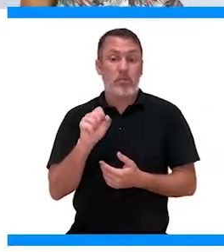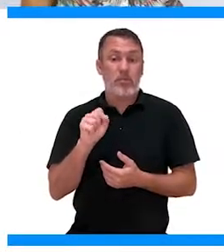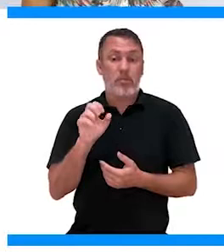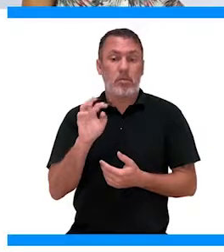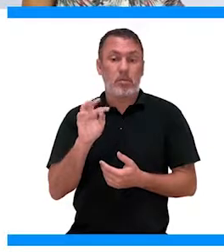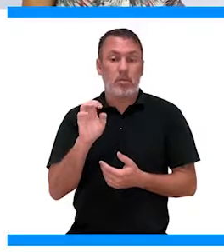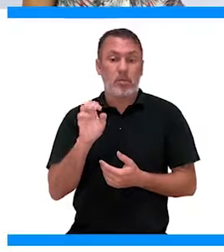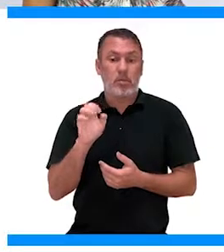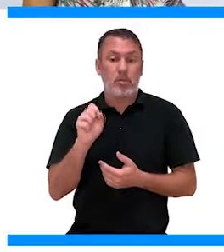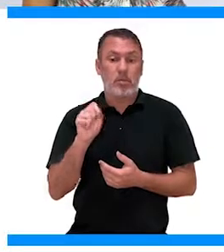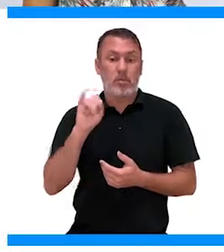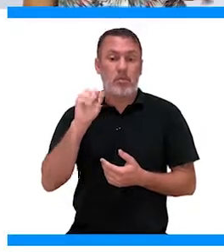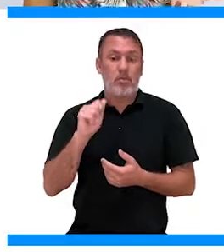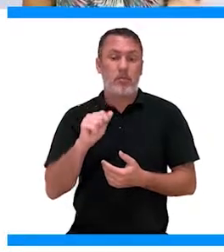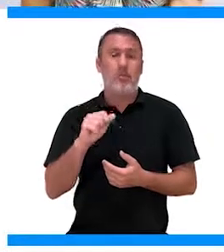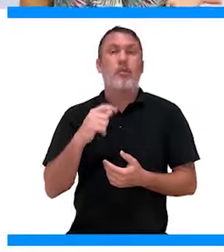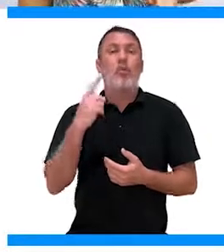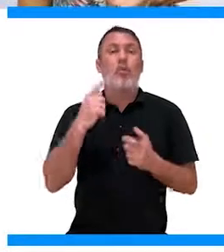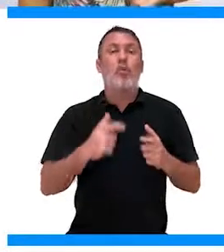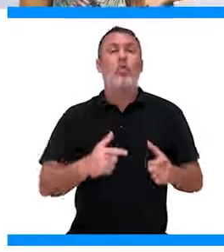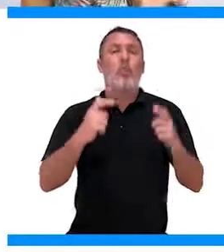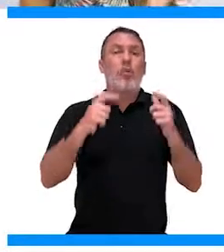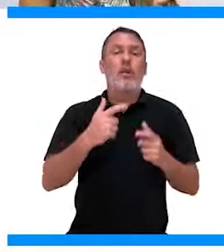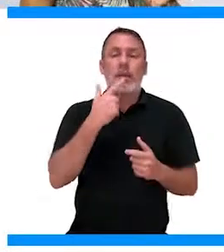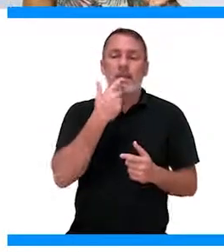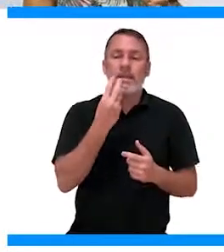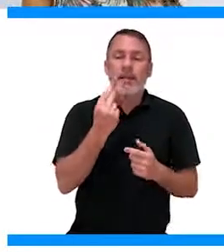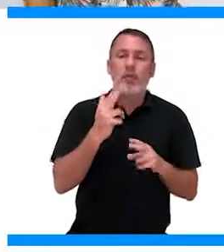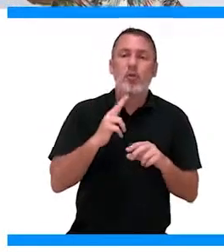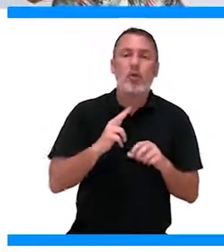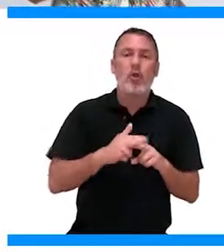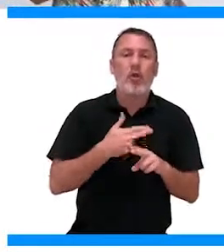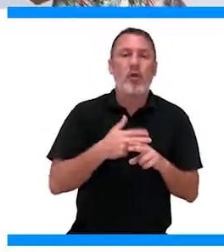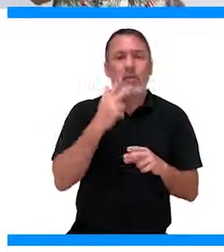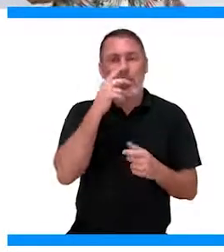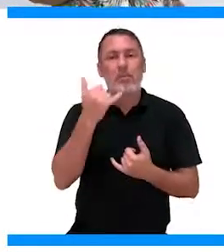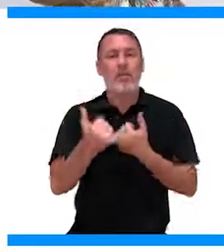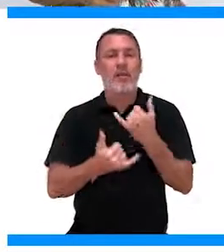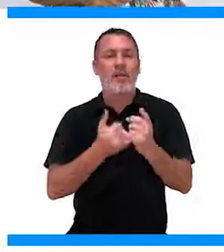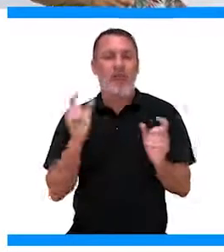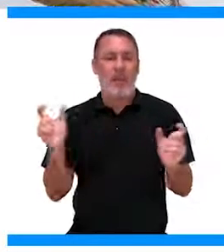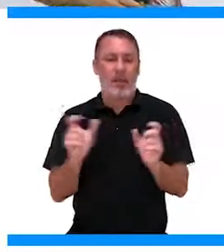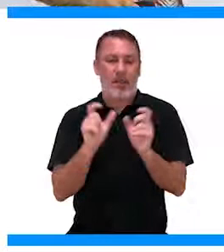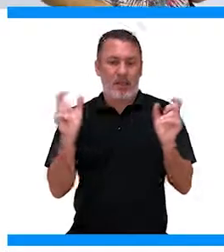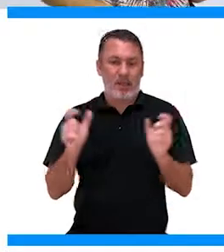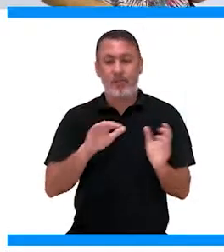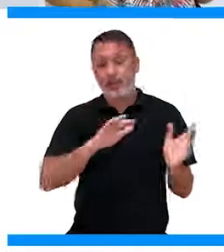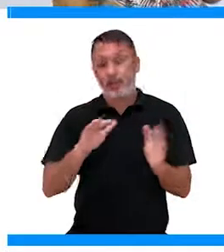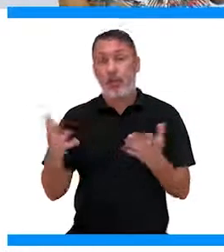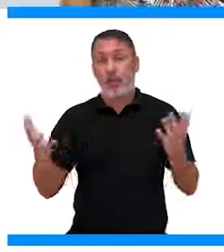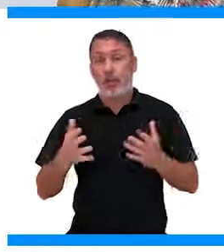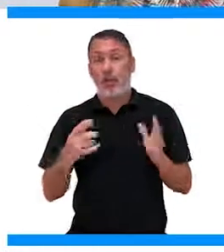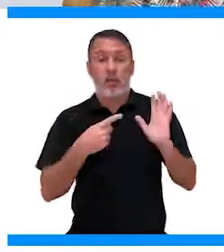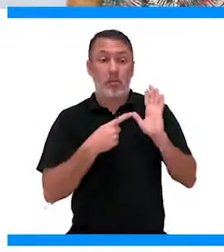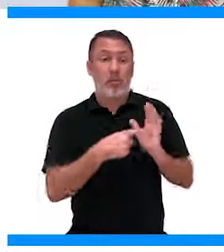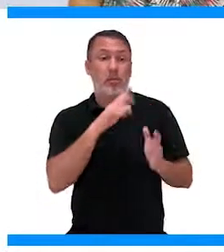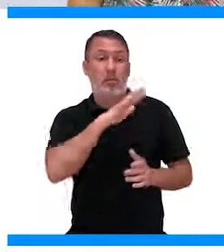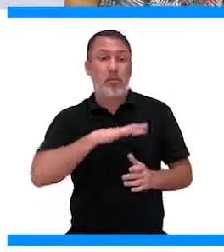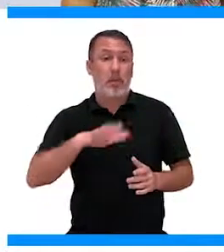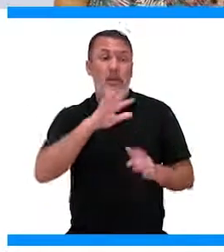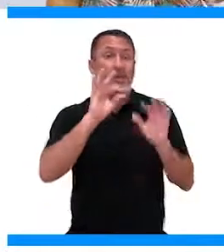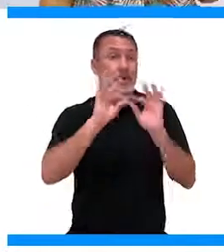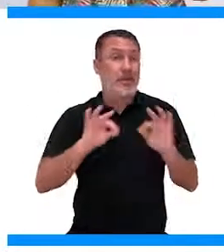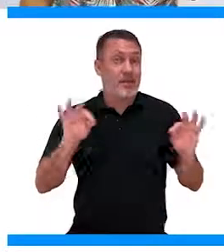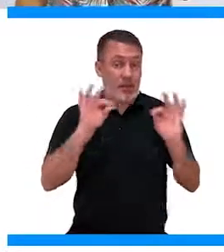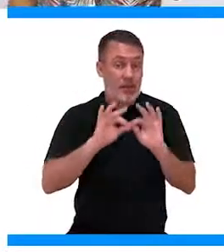Ou sabor, lugarzinho com sabor de chocolate, né? Tá brincando aí com o sentido das palavras. Agora, a gente